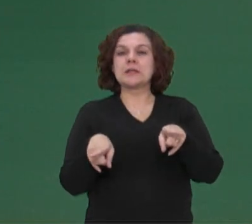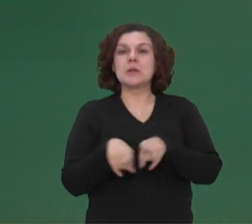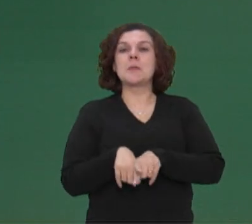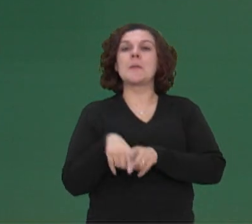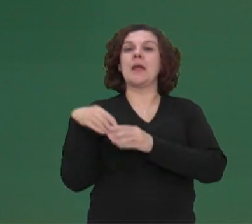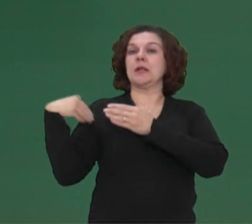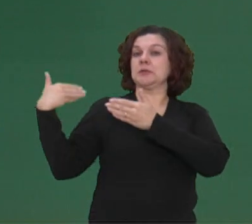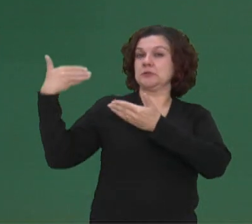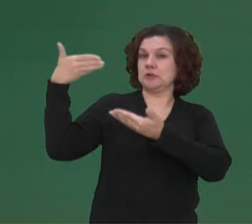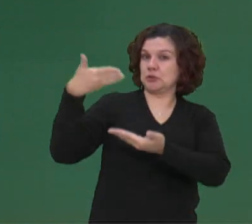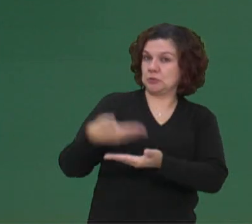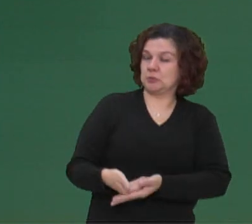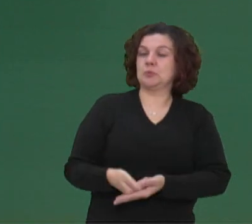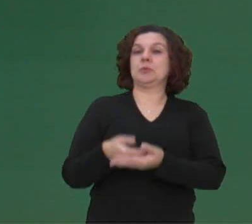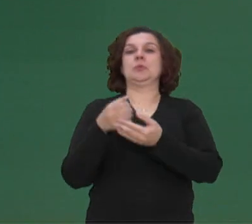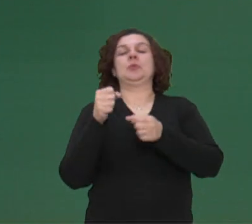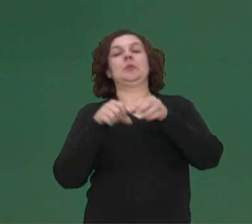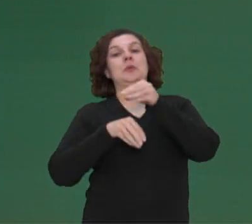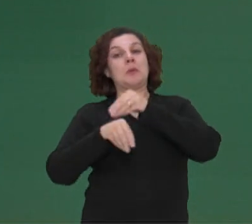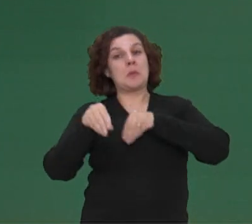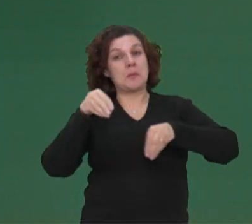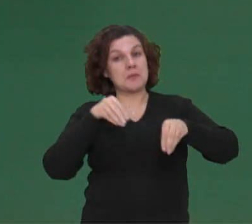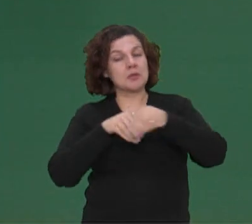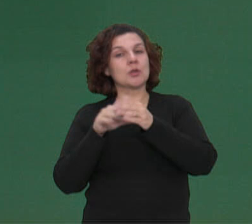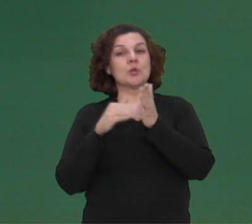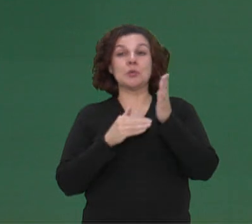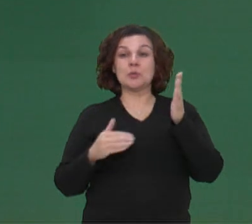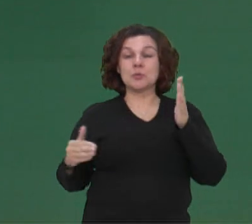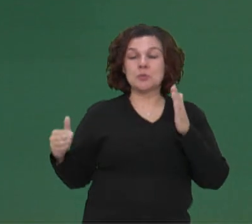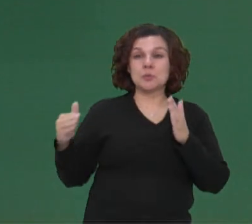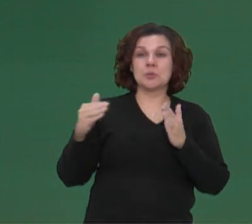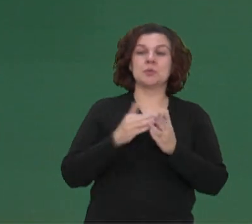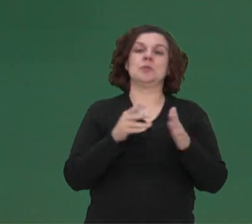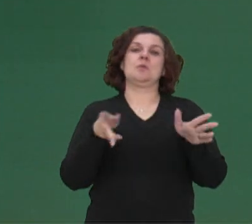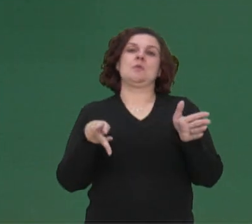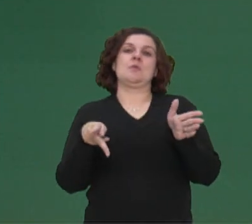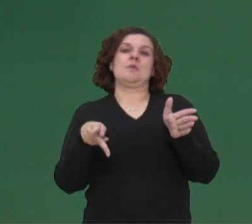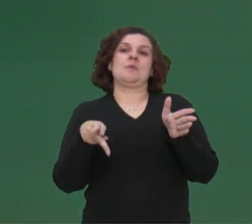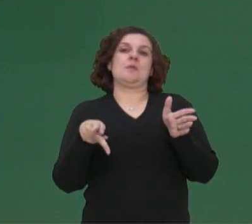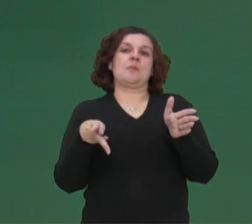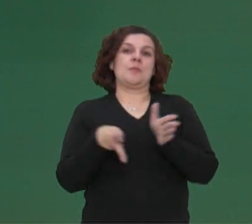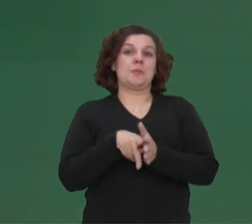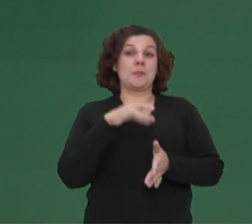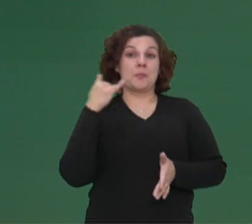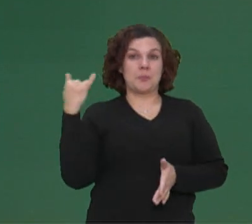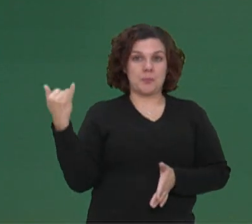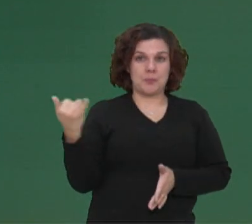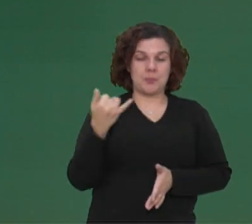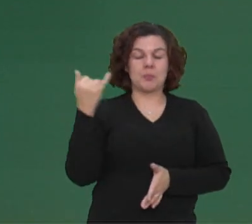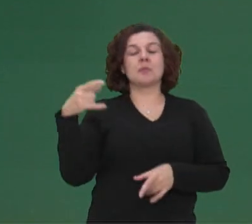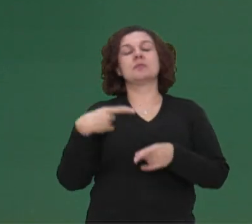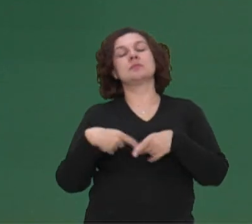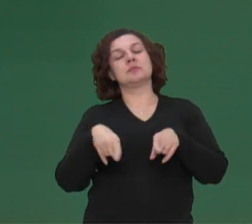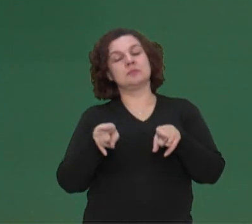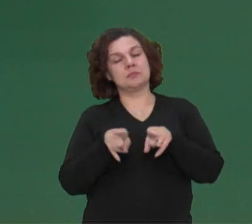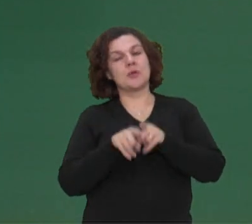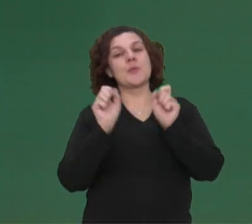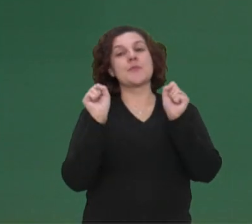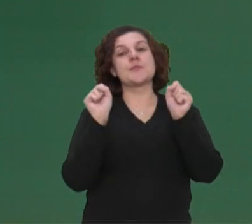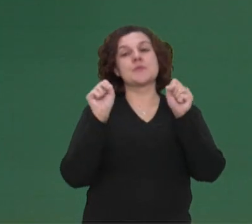e de estrutura geológica do continente, tudo isso fazendo parte, então, dele. Portanto, os aspectos físicos